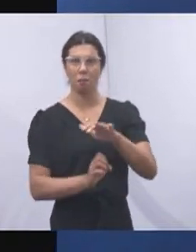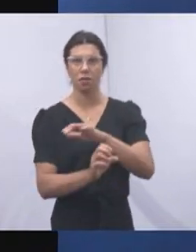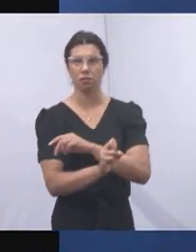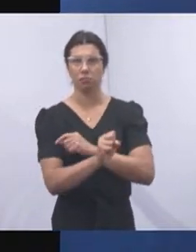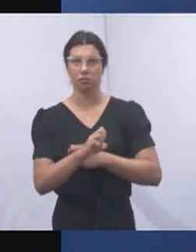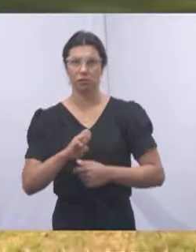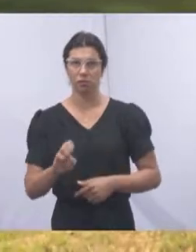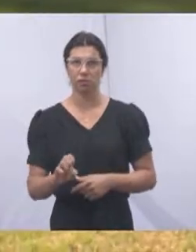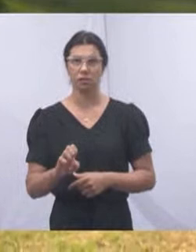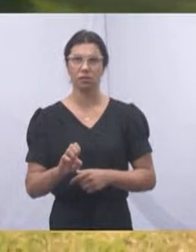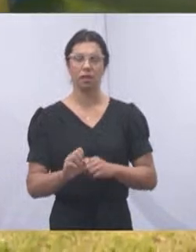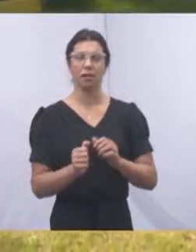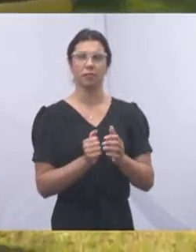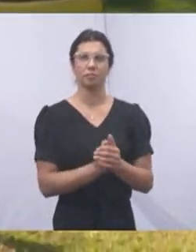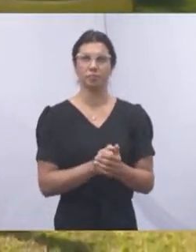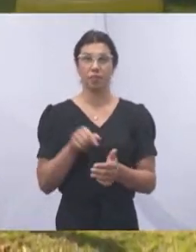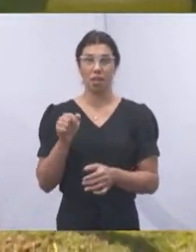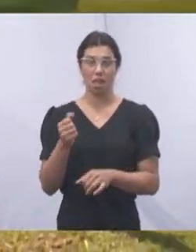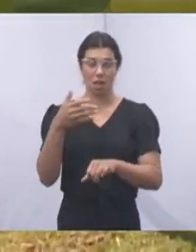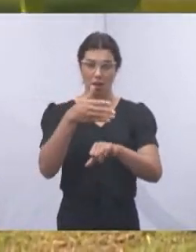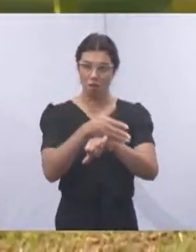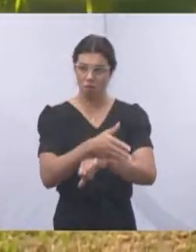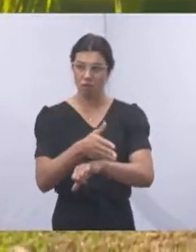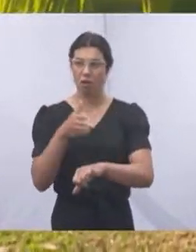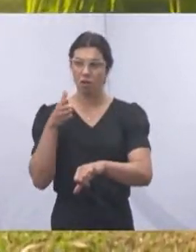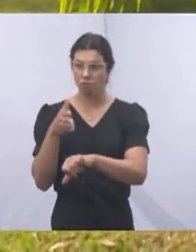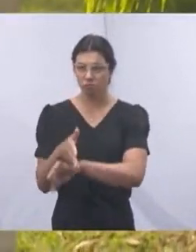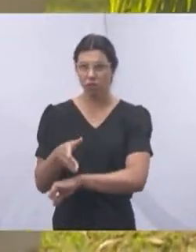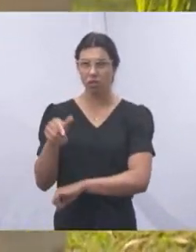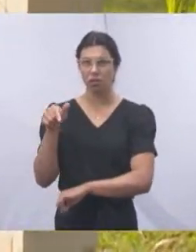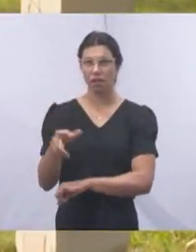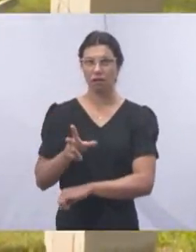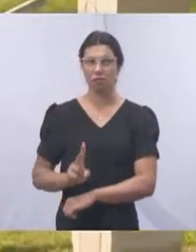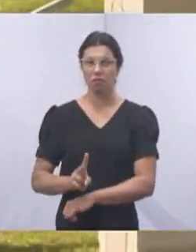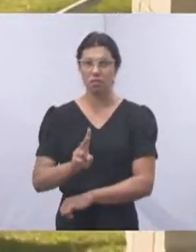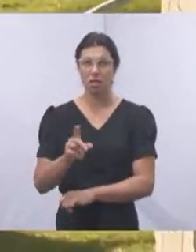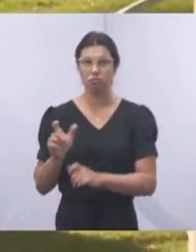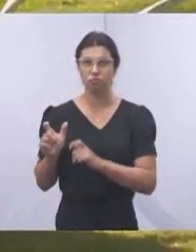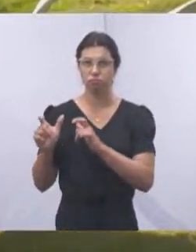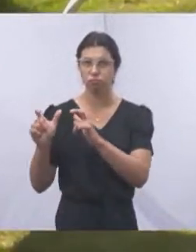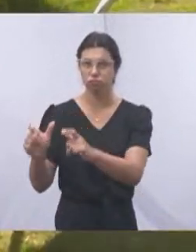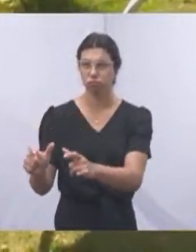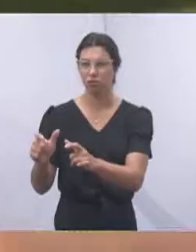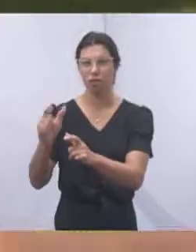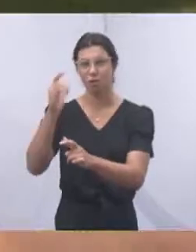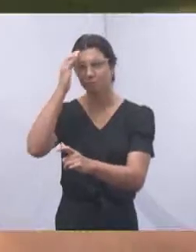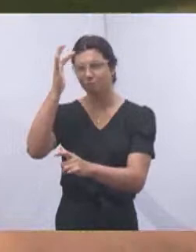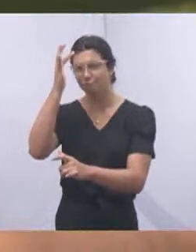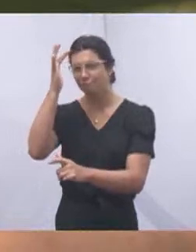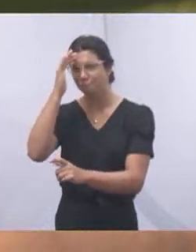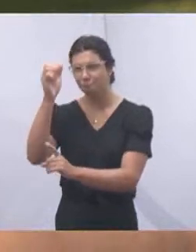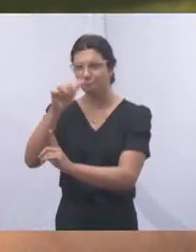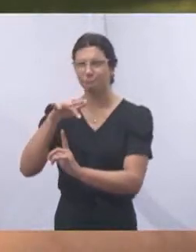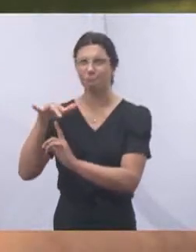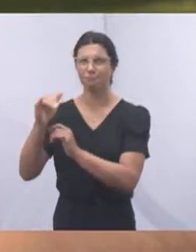familiares, Roberto costumava frequentar o local e, de certa forma, idealizou o parque.